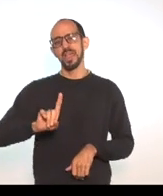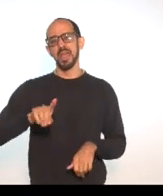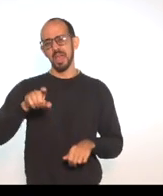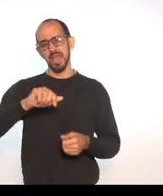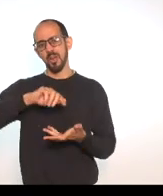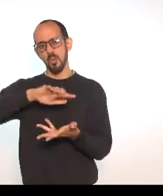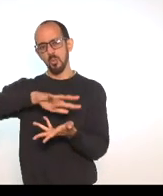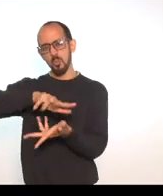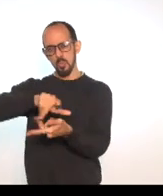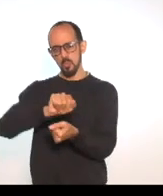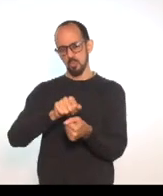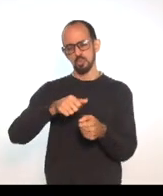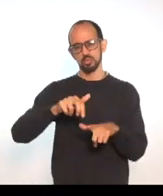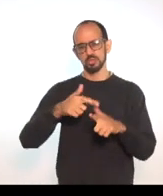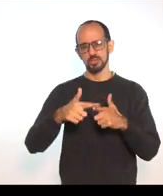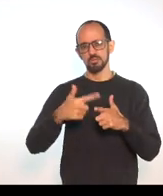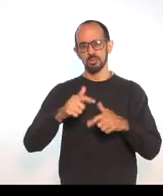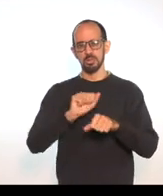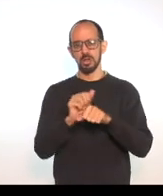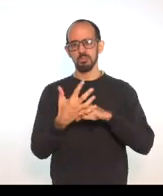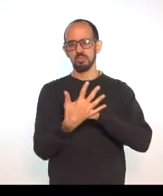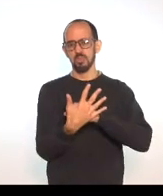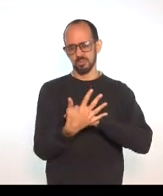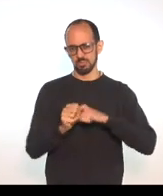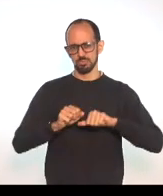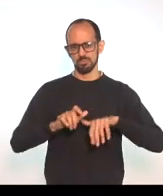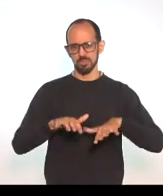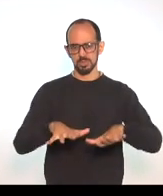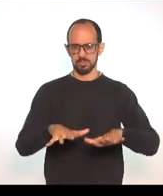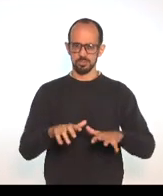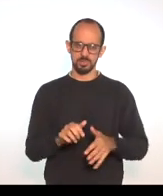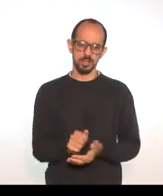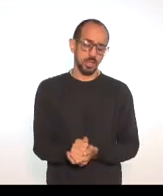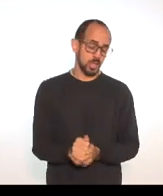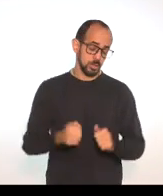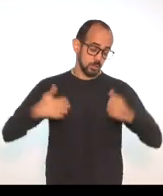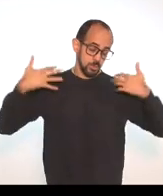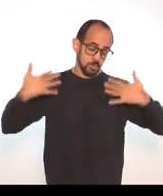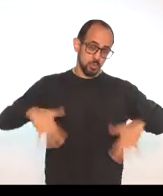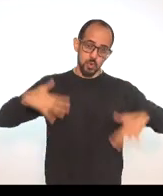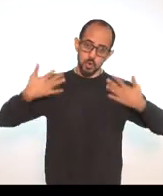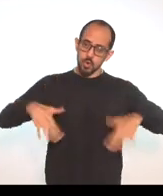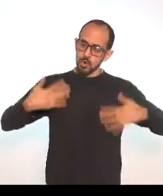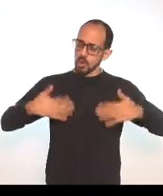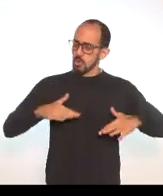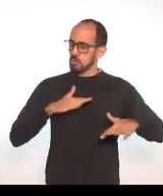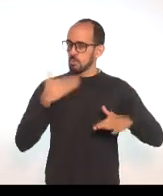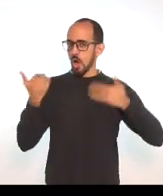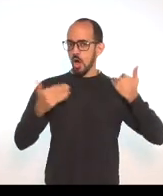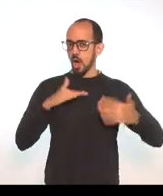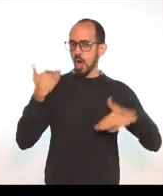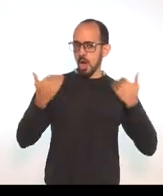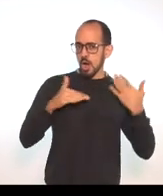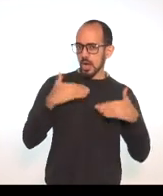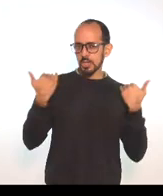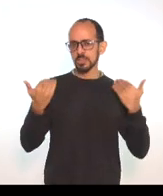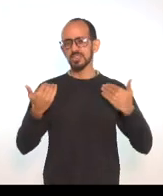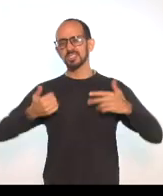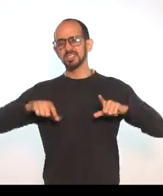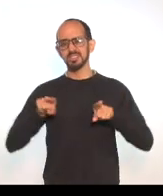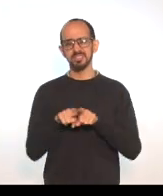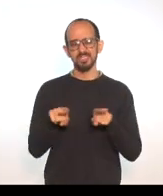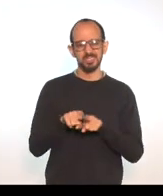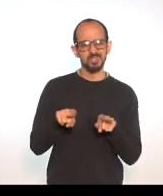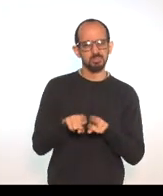de atuação avassaladora muitas mortes de filhotes atingindo muitas